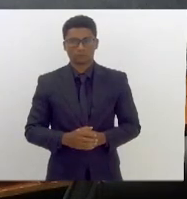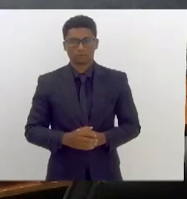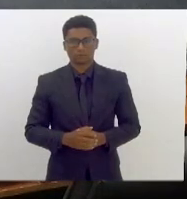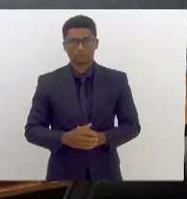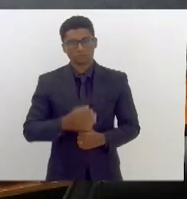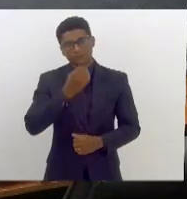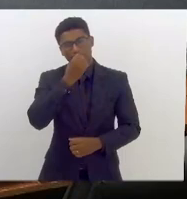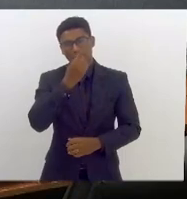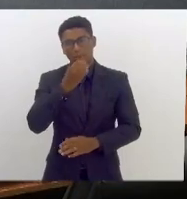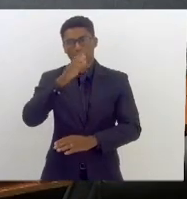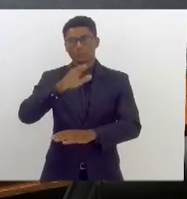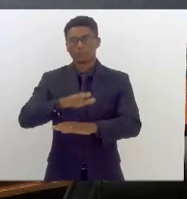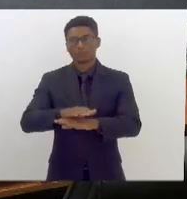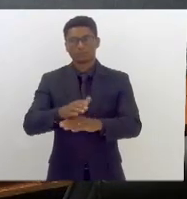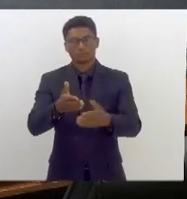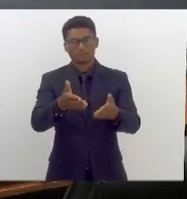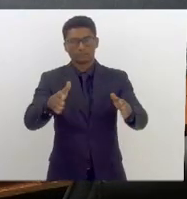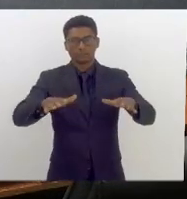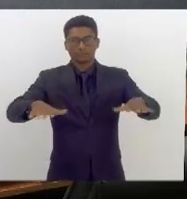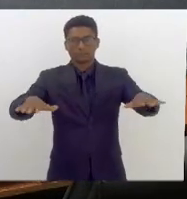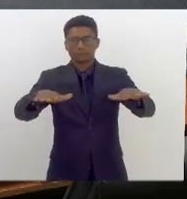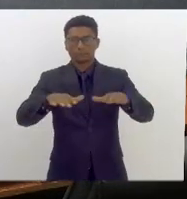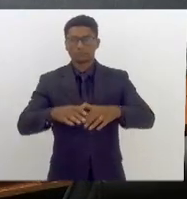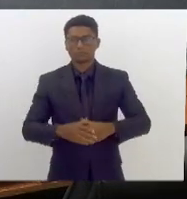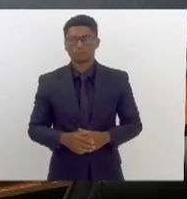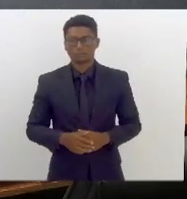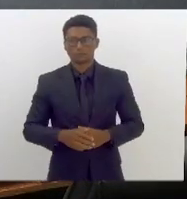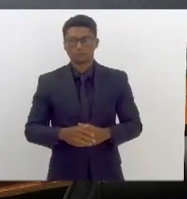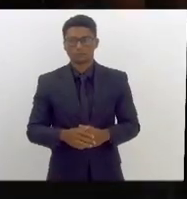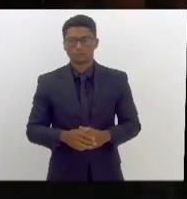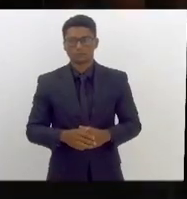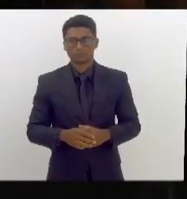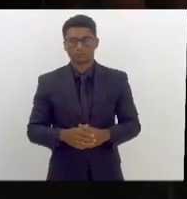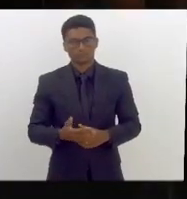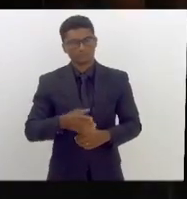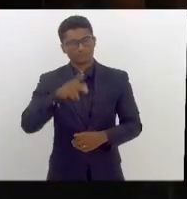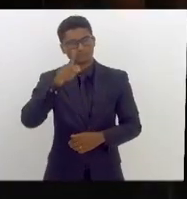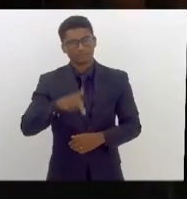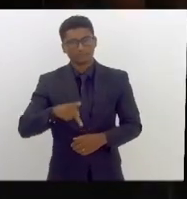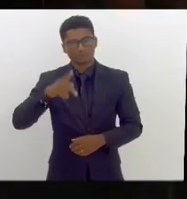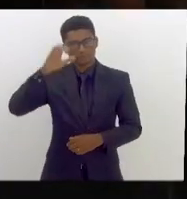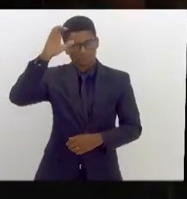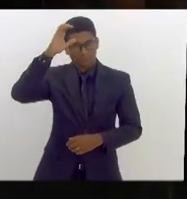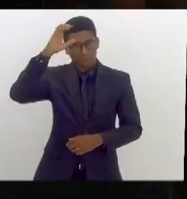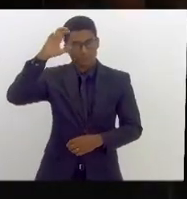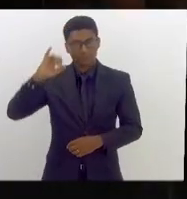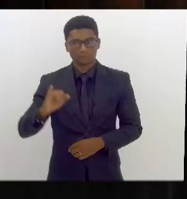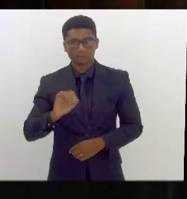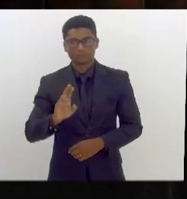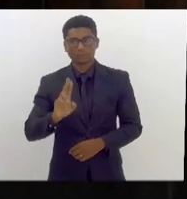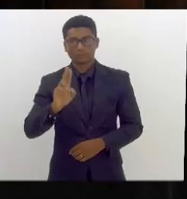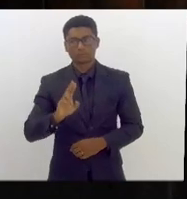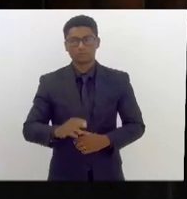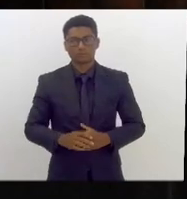Boa tarde a todos, a todas, deputada presidenta Tia Ju,